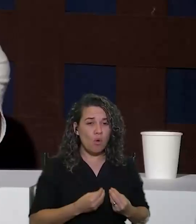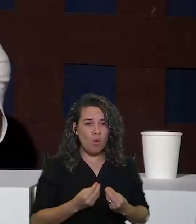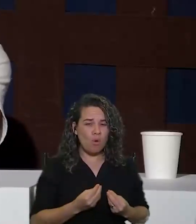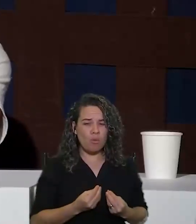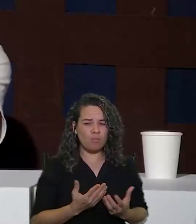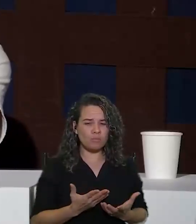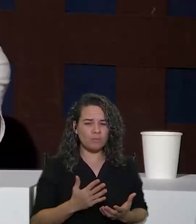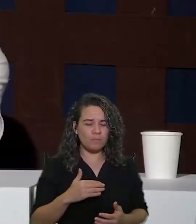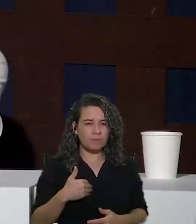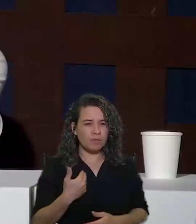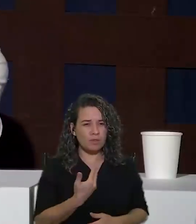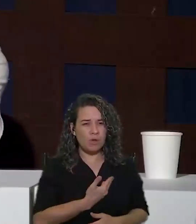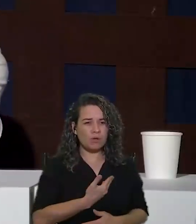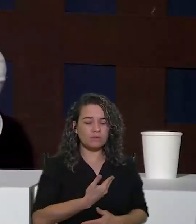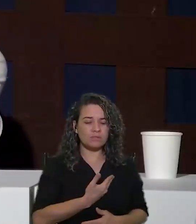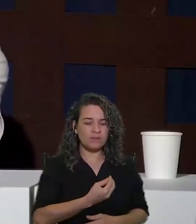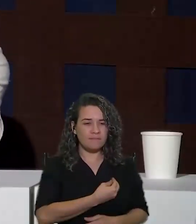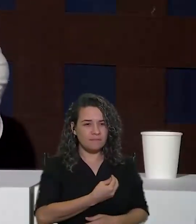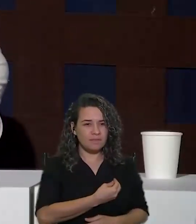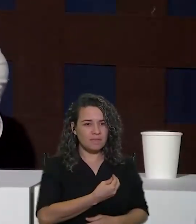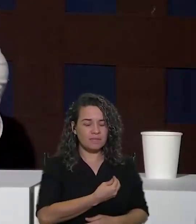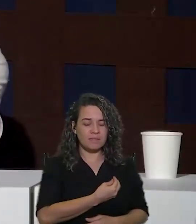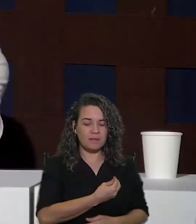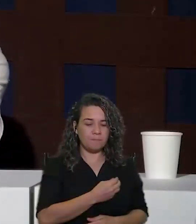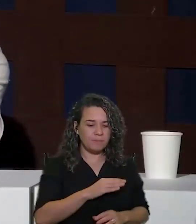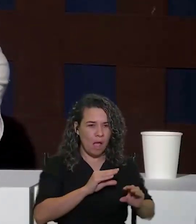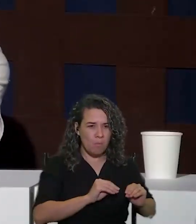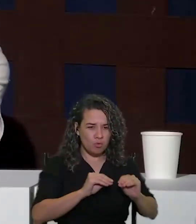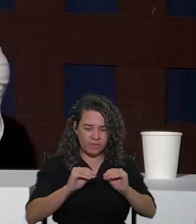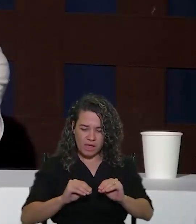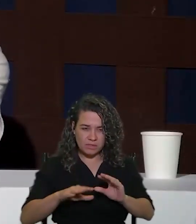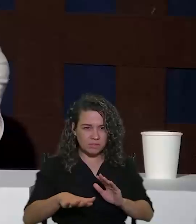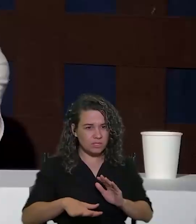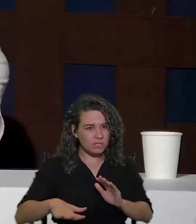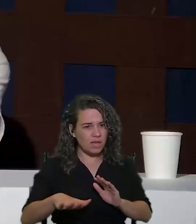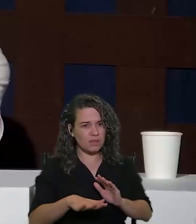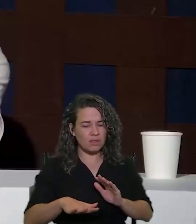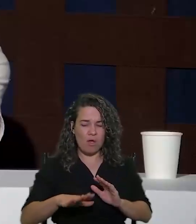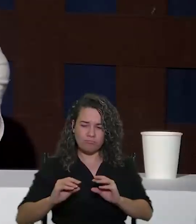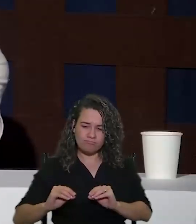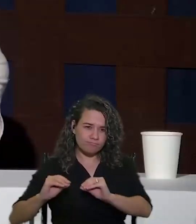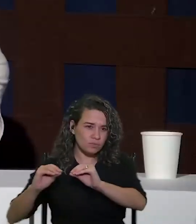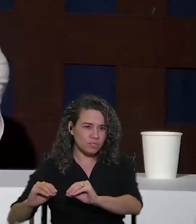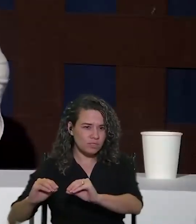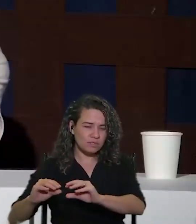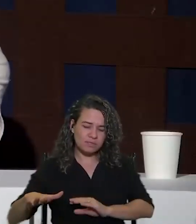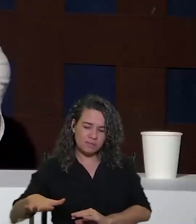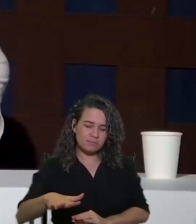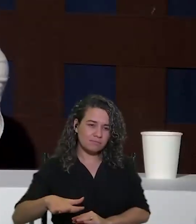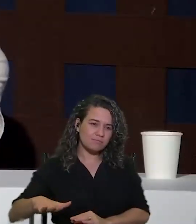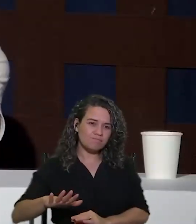negra teve que perdoar o Atlântico para continuar entrando nele. Né? por todas as atrocidades, né, que